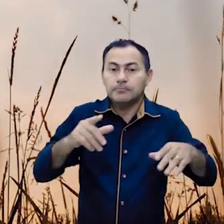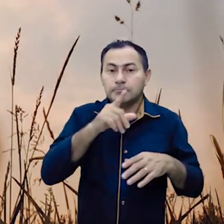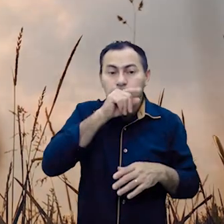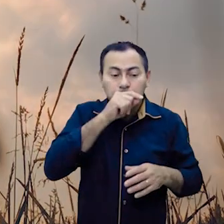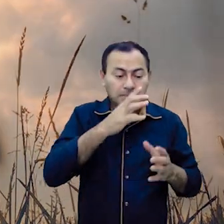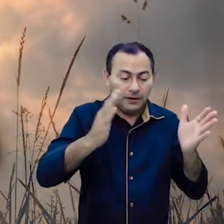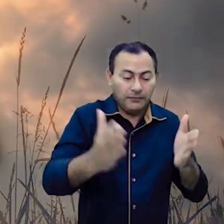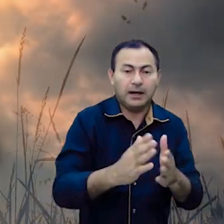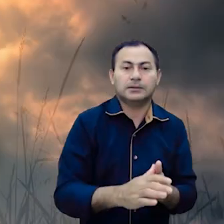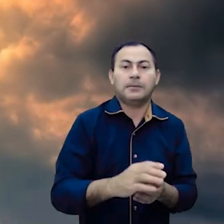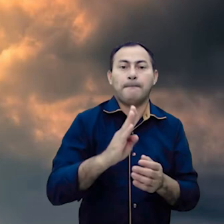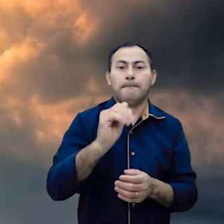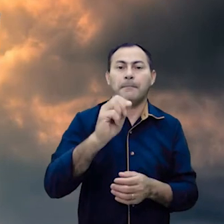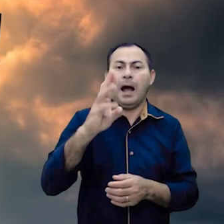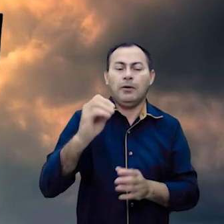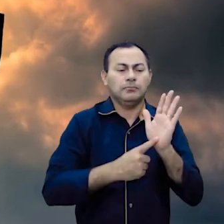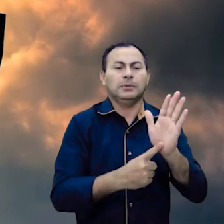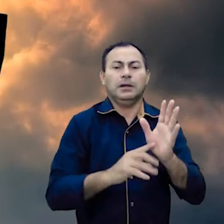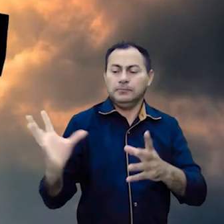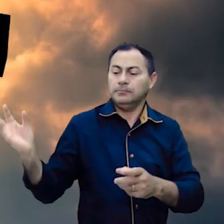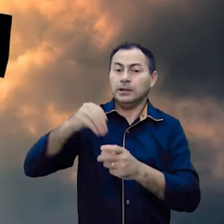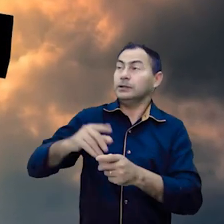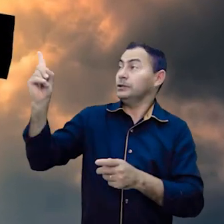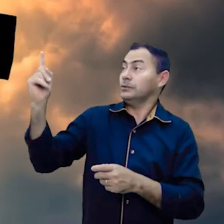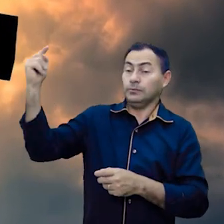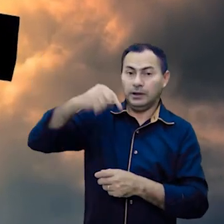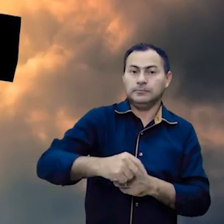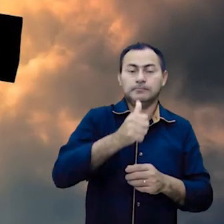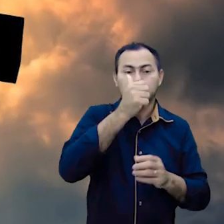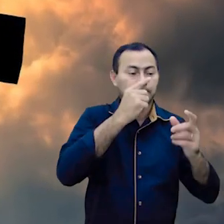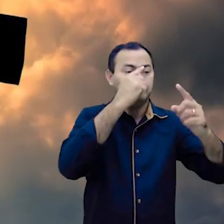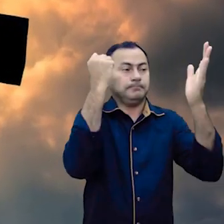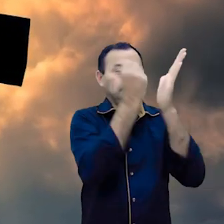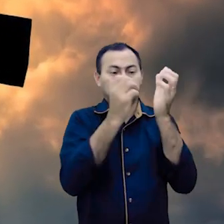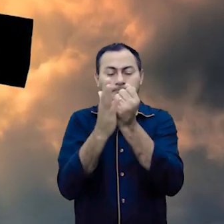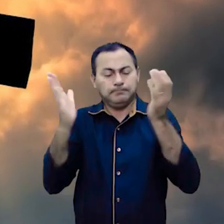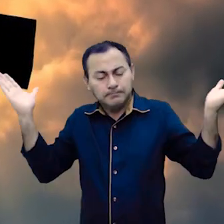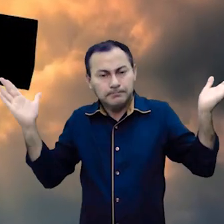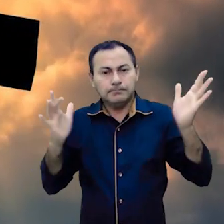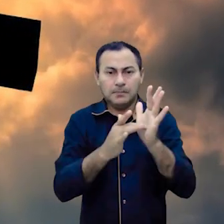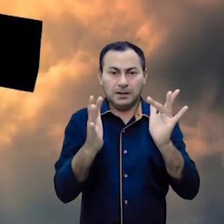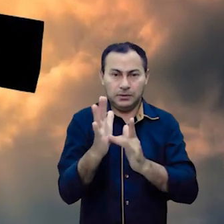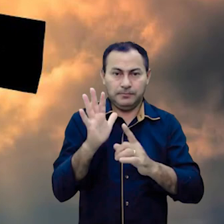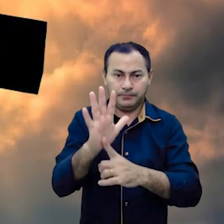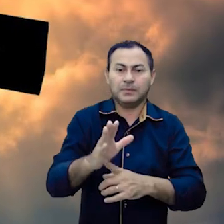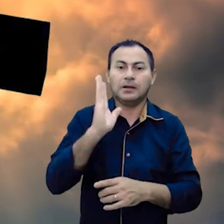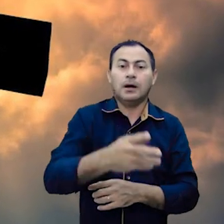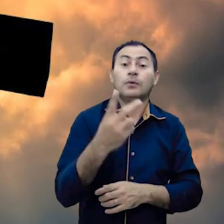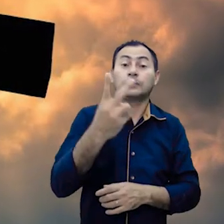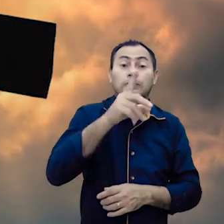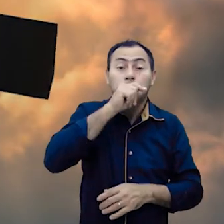pássaro sacrificado no vaso de barro é um retrato maravilhoso da Encarnação e da crucificação de Jesus Cristo